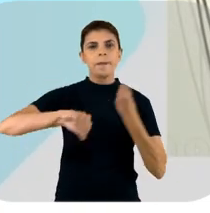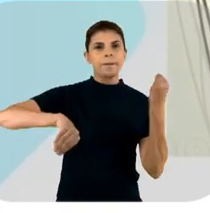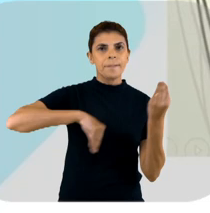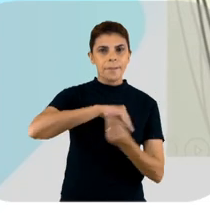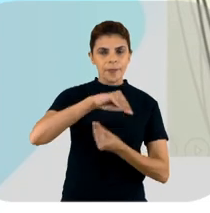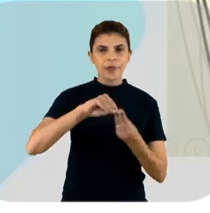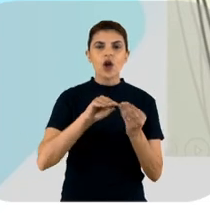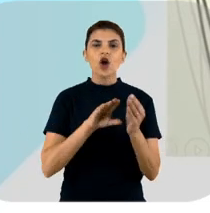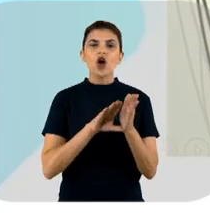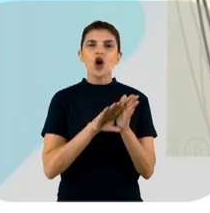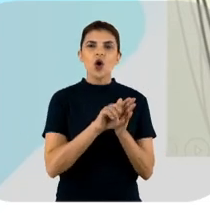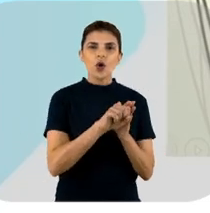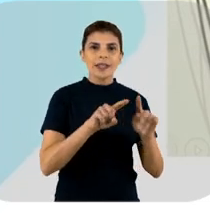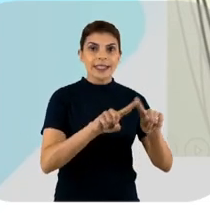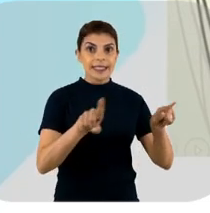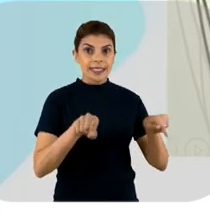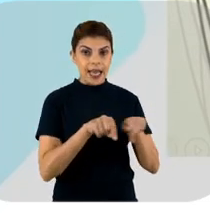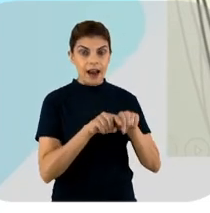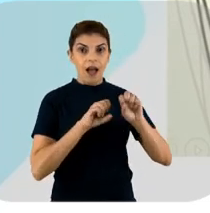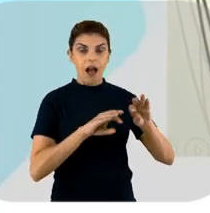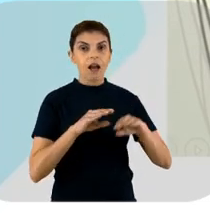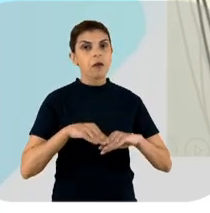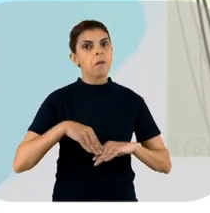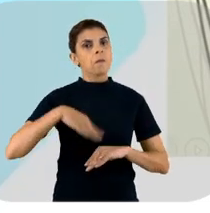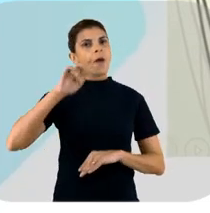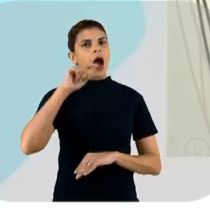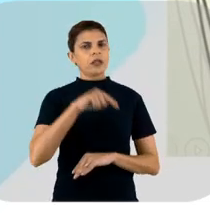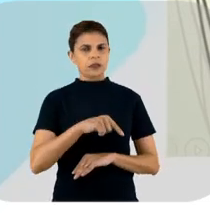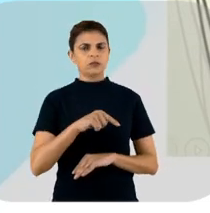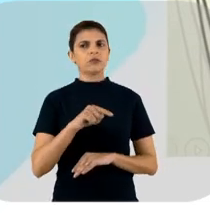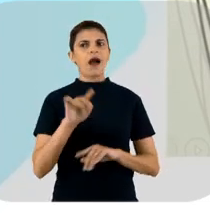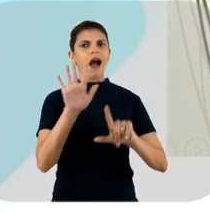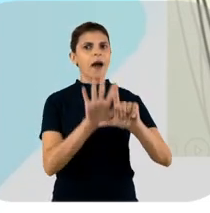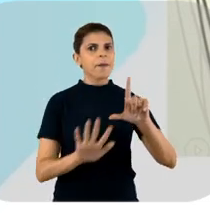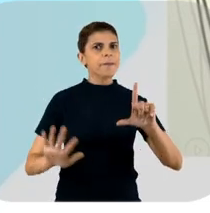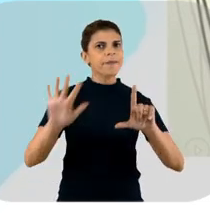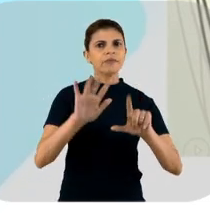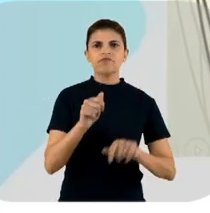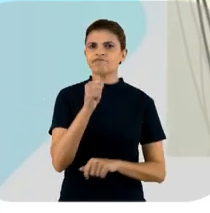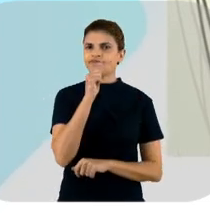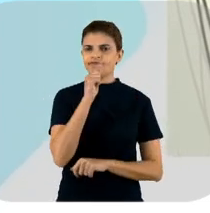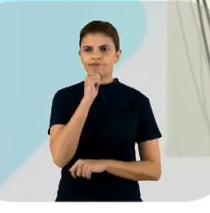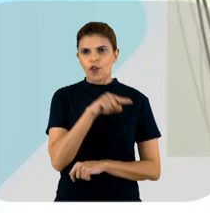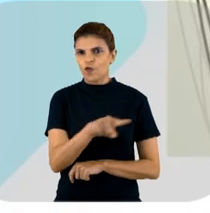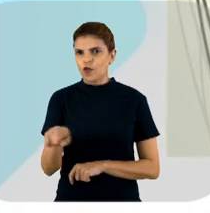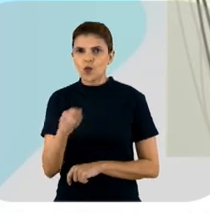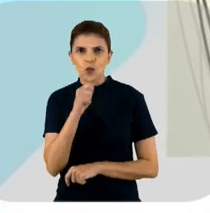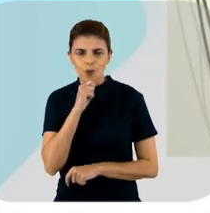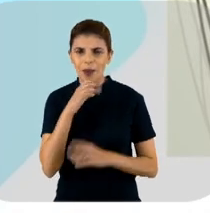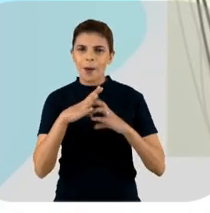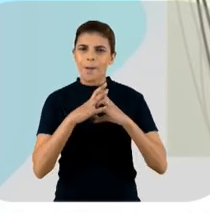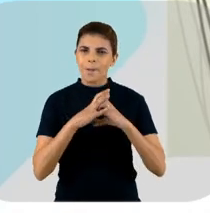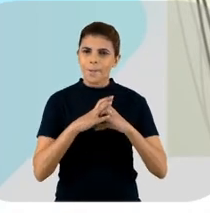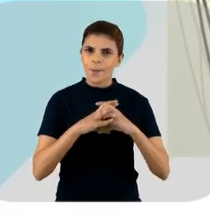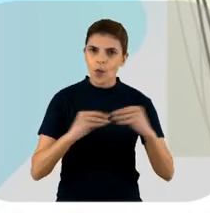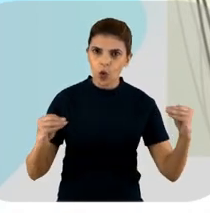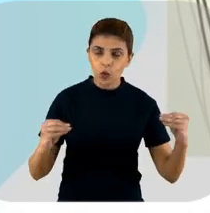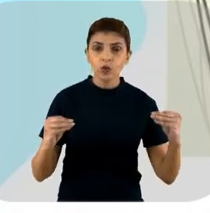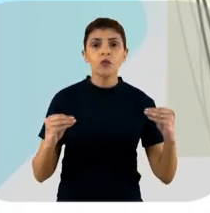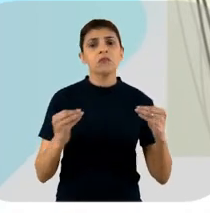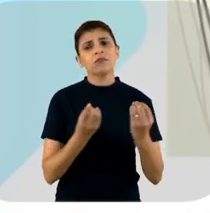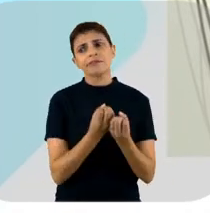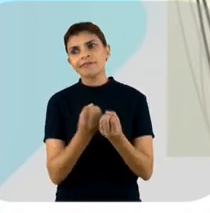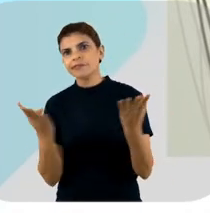misturado com o Google Sala de Aula, porque isso é mais para aqueles que não têm um ambiente como vocês. O Moodle,